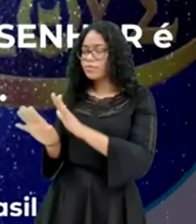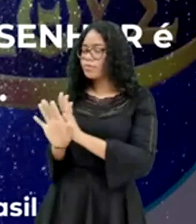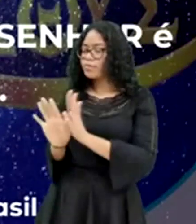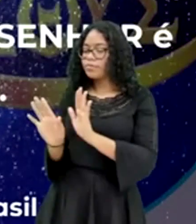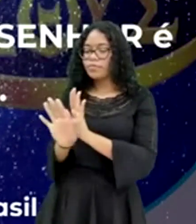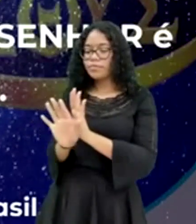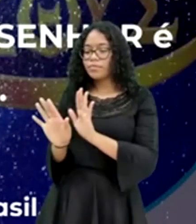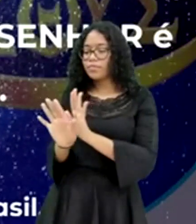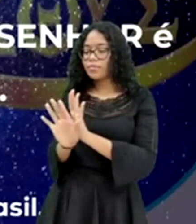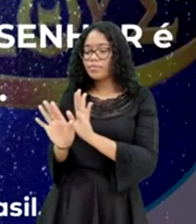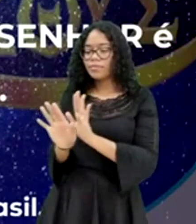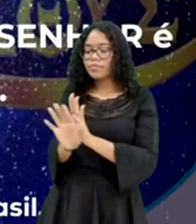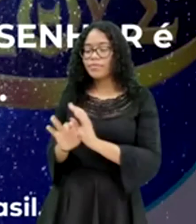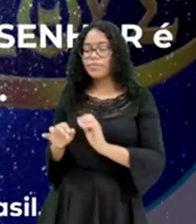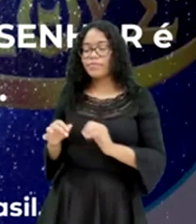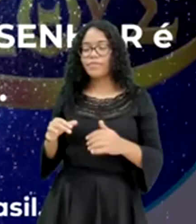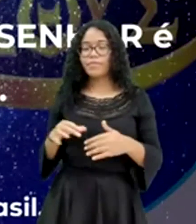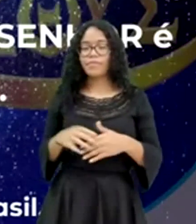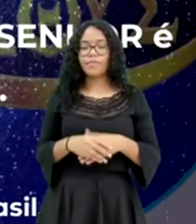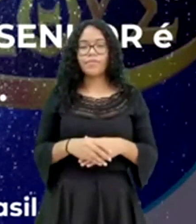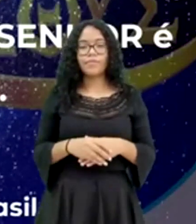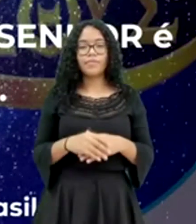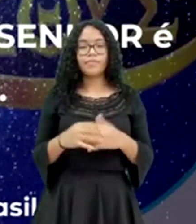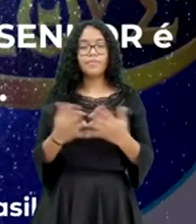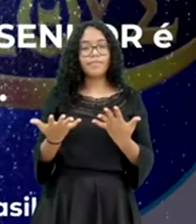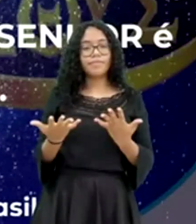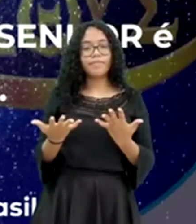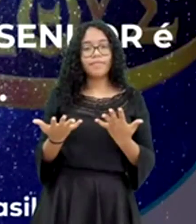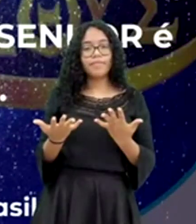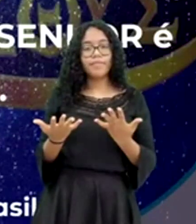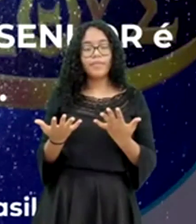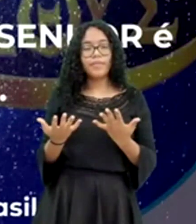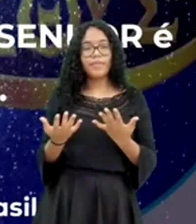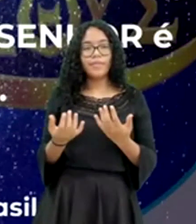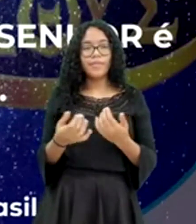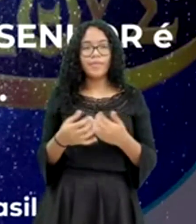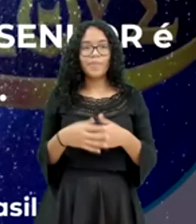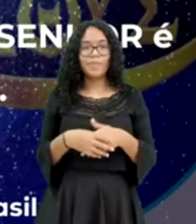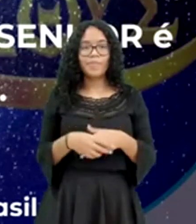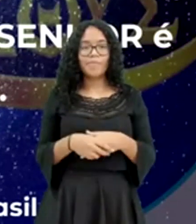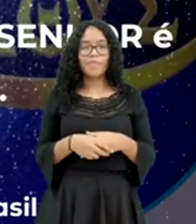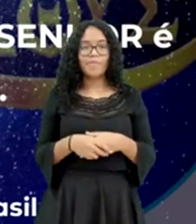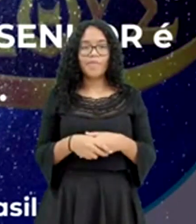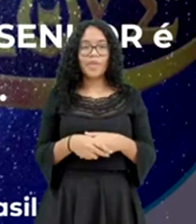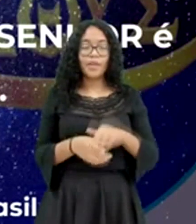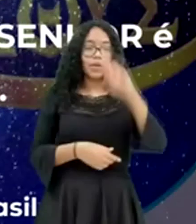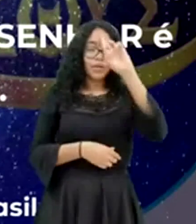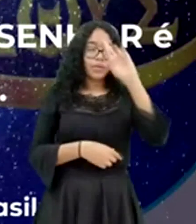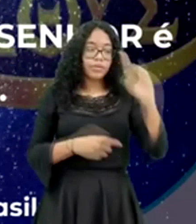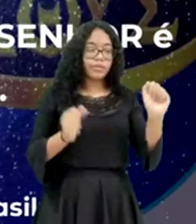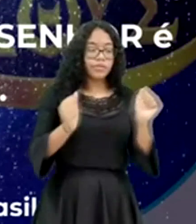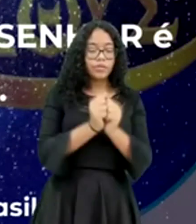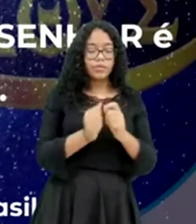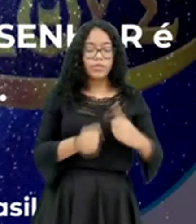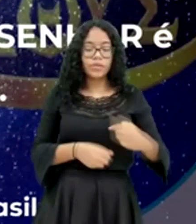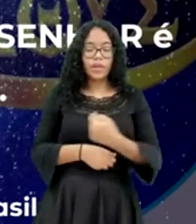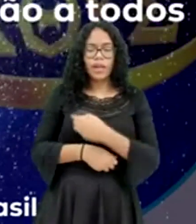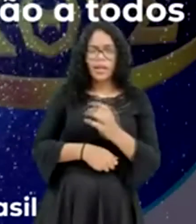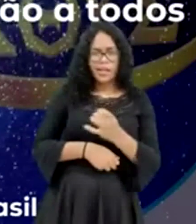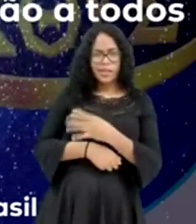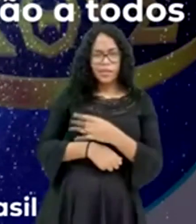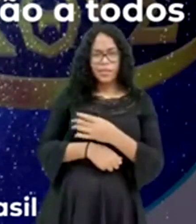os podemos devorar. Retirou-se deles o seu amparo, o Senhor é conosco, não os